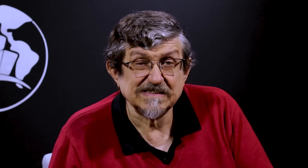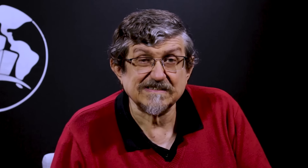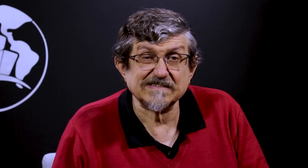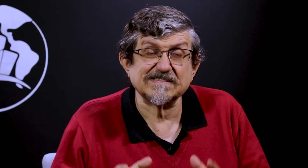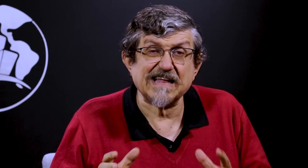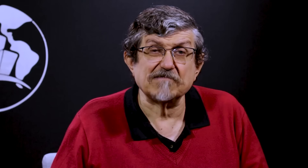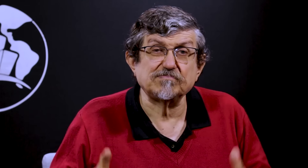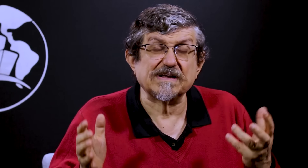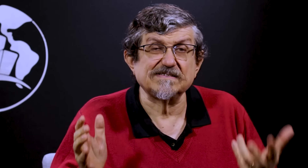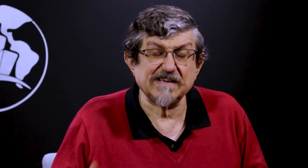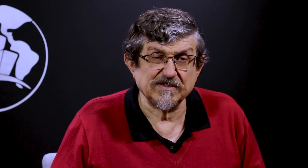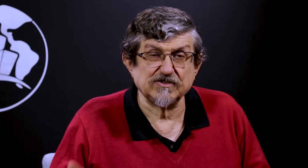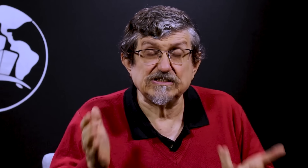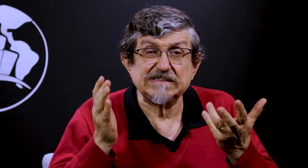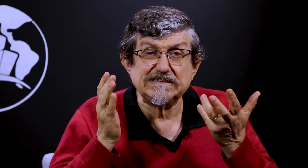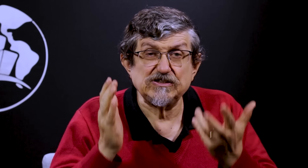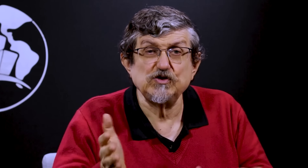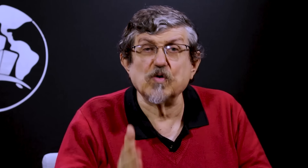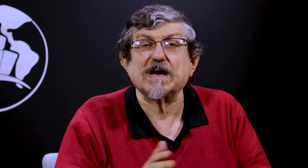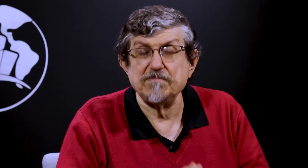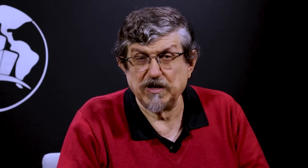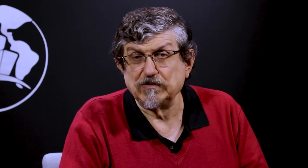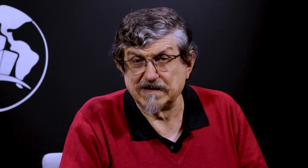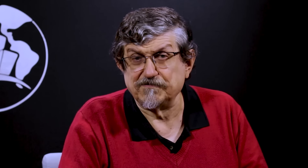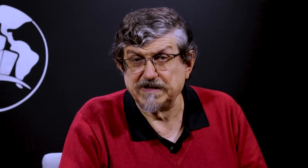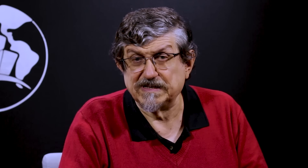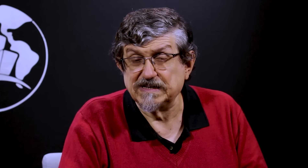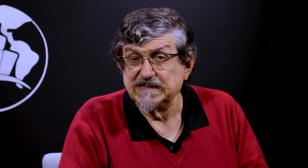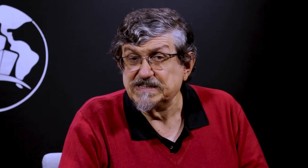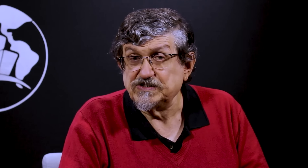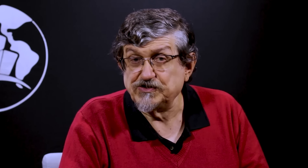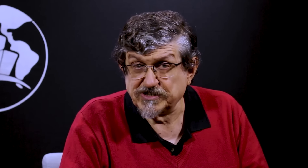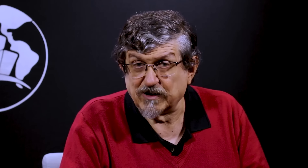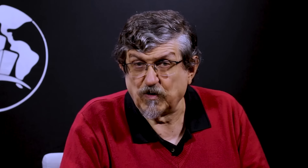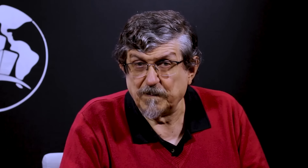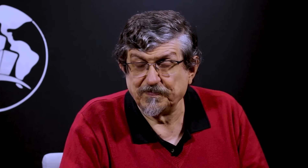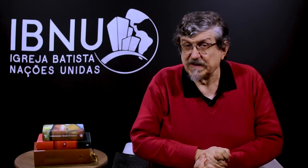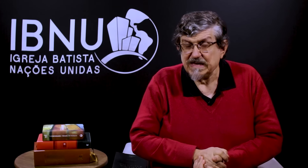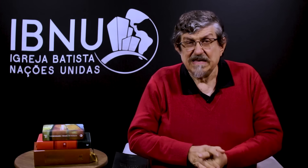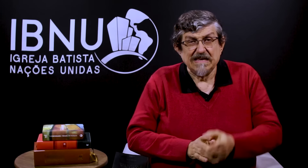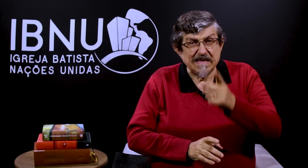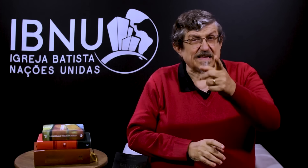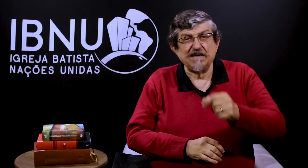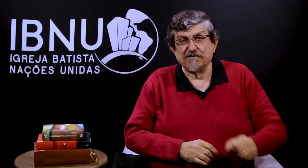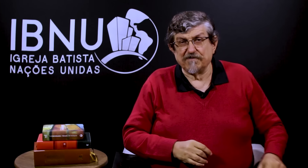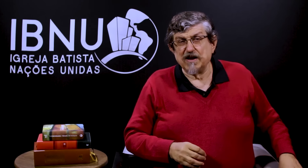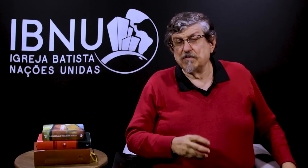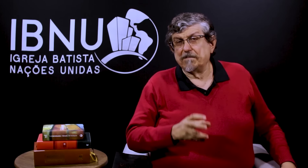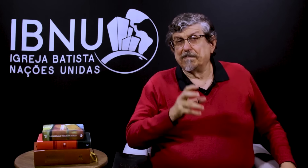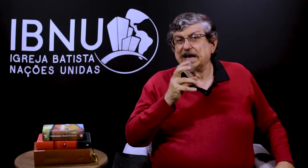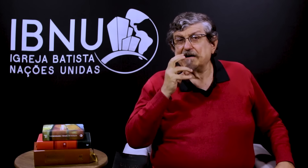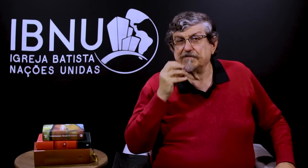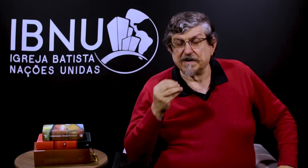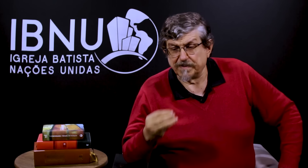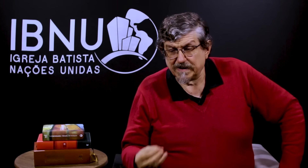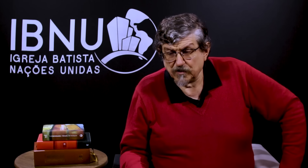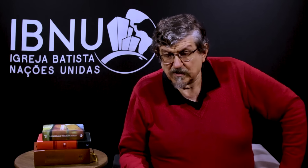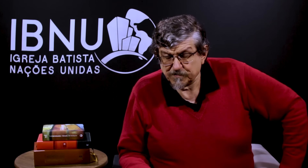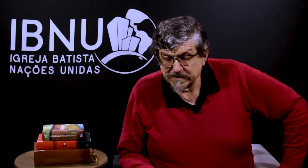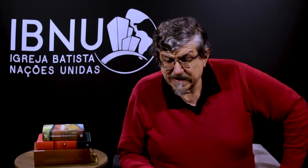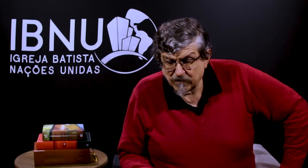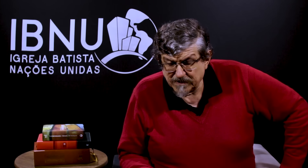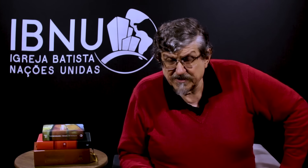instabilidade que está presente no caminho, na vida de Jacó. E aqui vale uma palavra